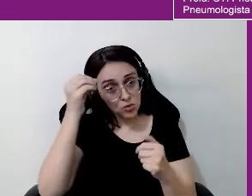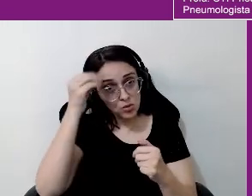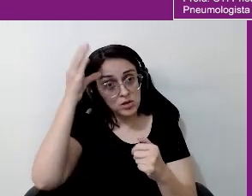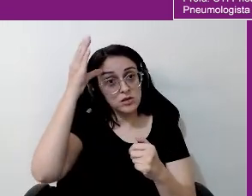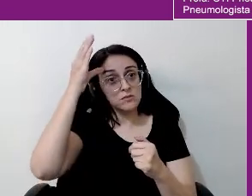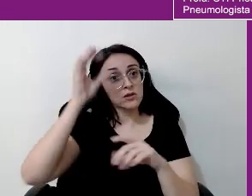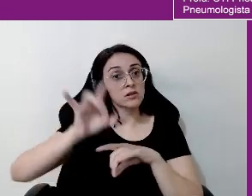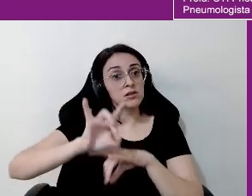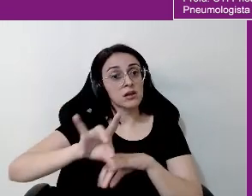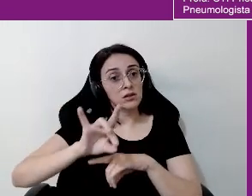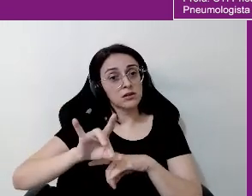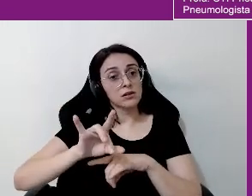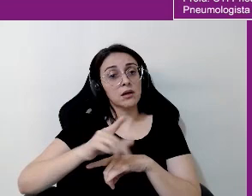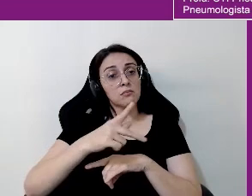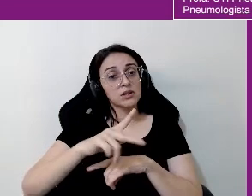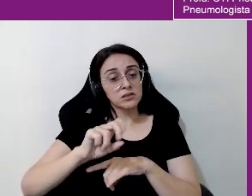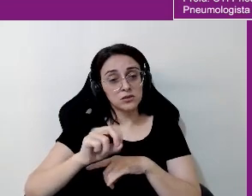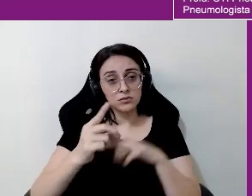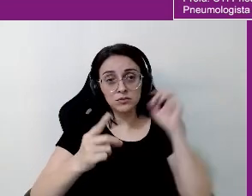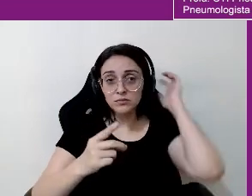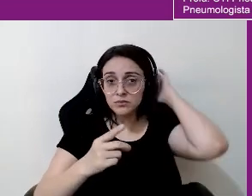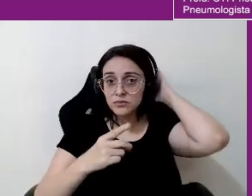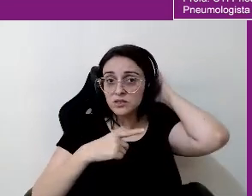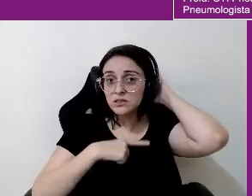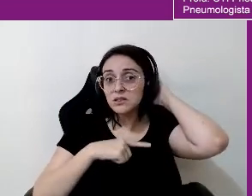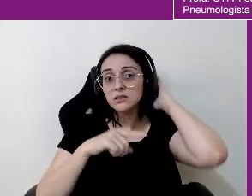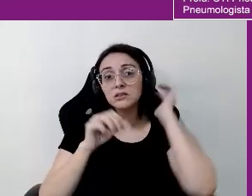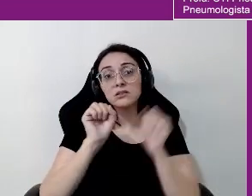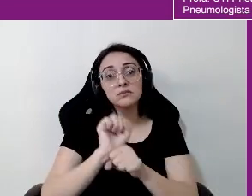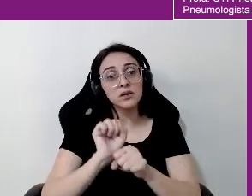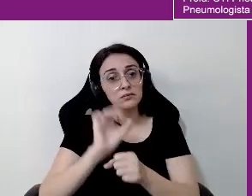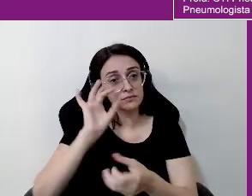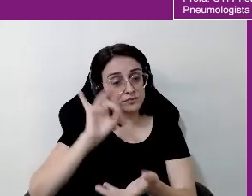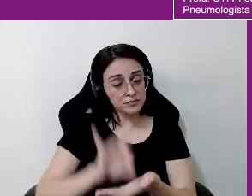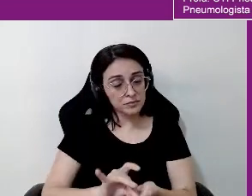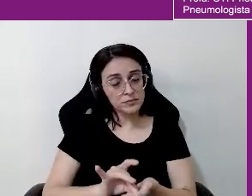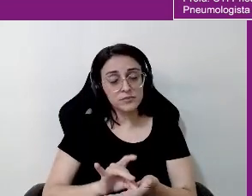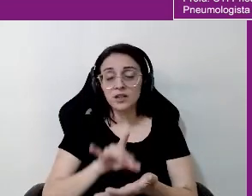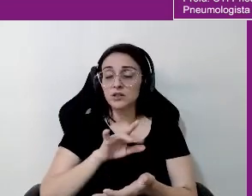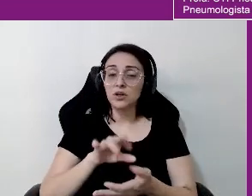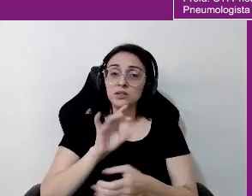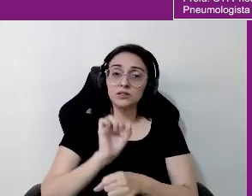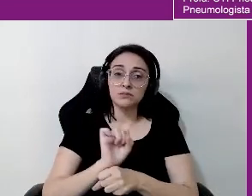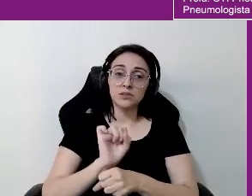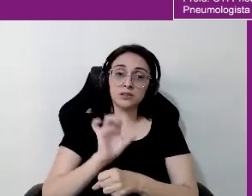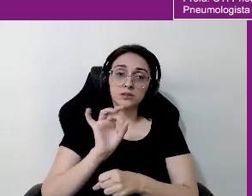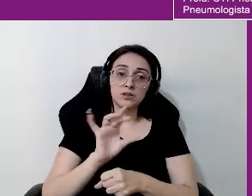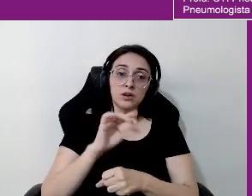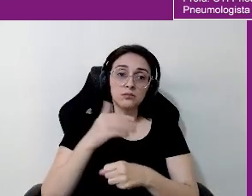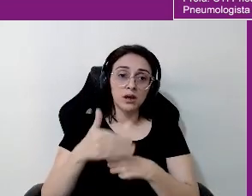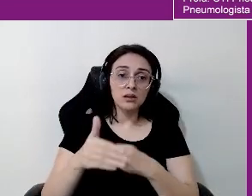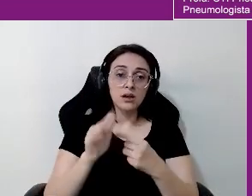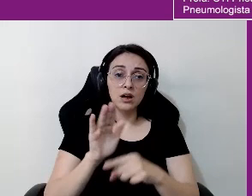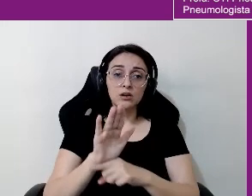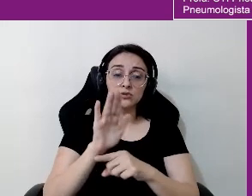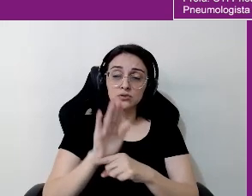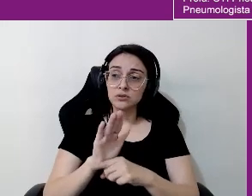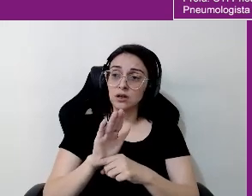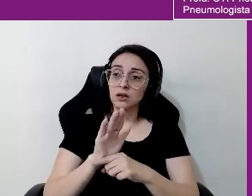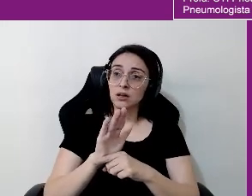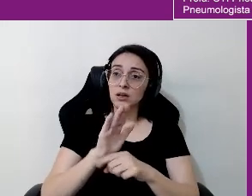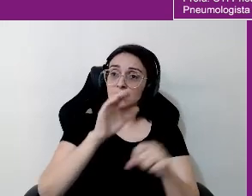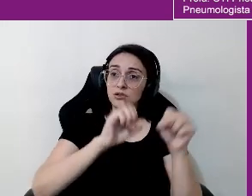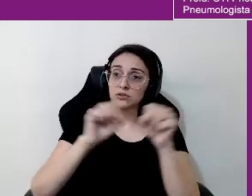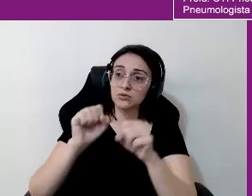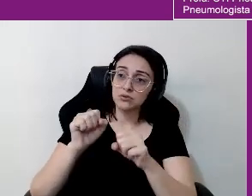conhecimento técnico, é a P01, e esperar, de fato, não só esperar, mas ajudar a indústria